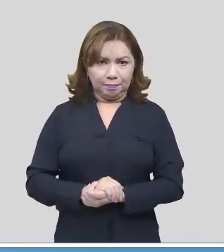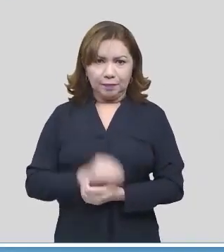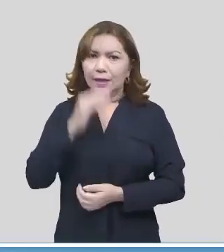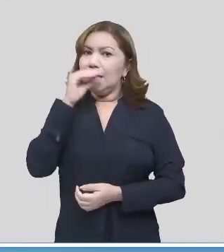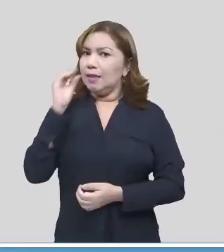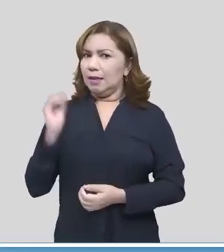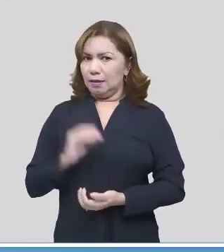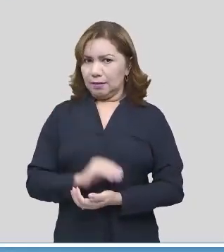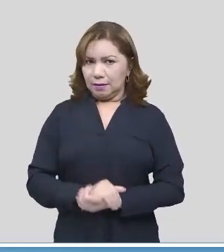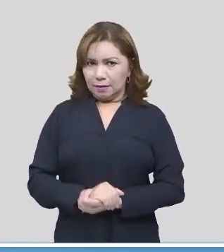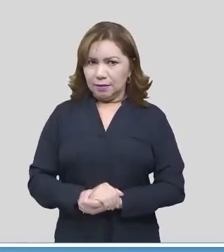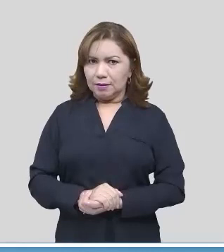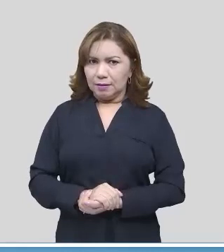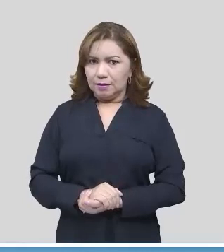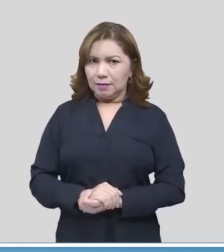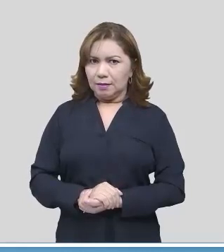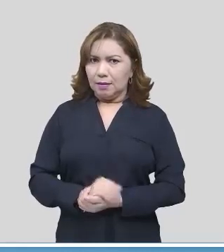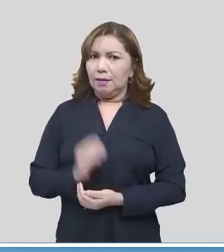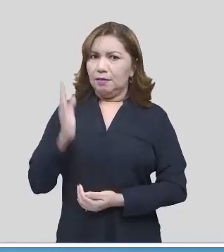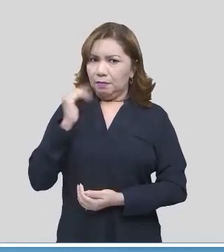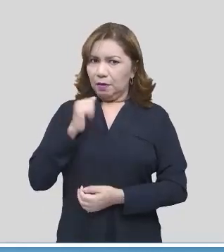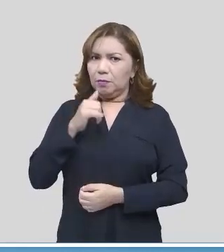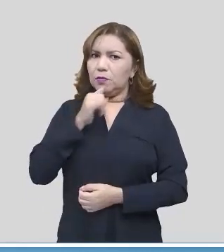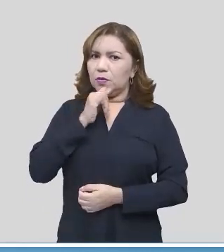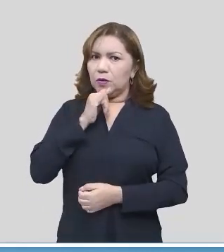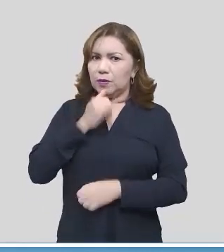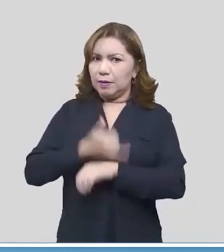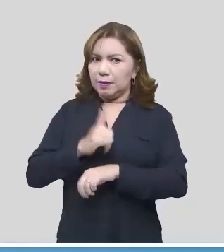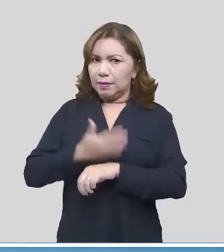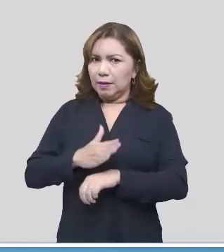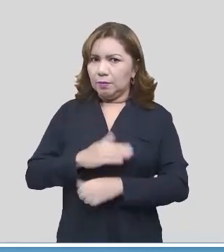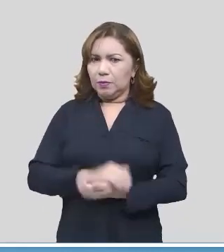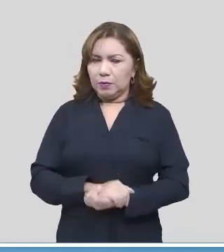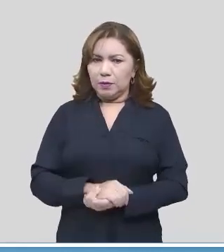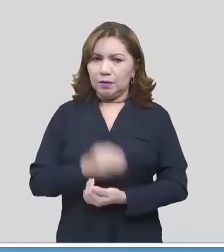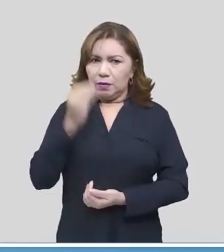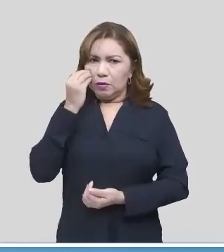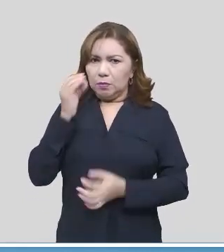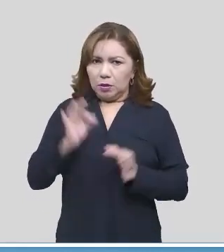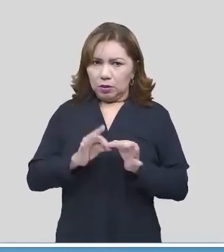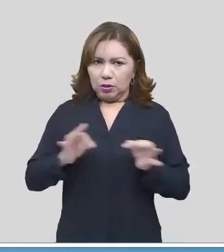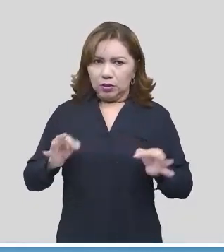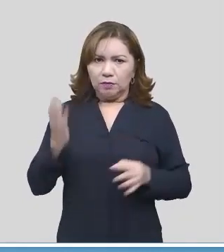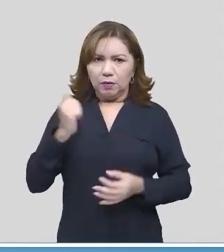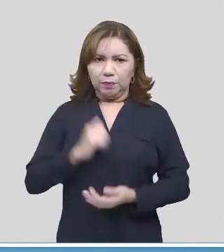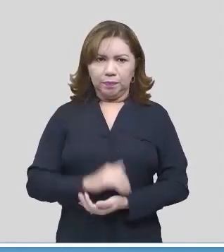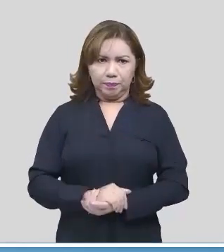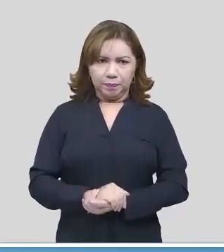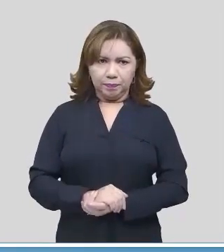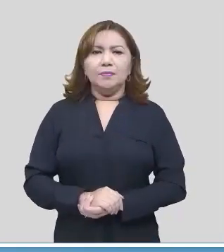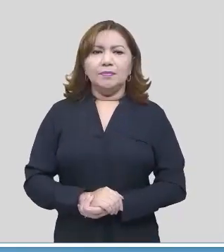Crianças, vamos continuar com mais exemplos sobre medidas de comprimento? Vem comigo!